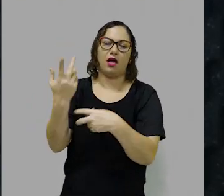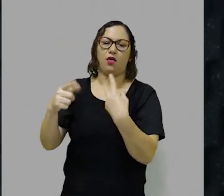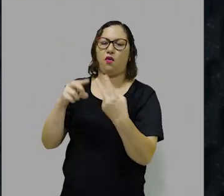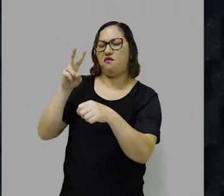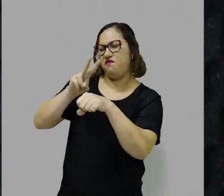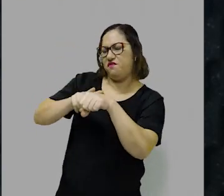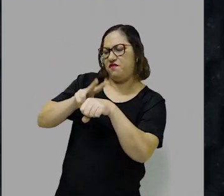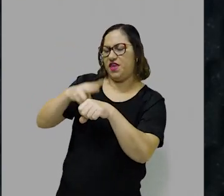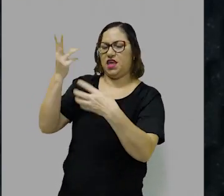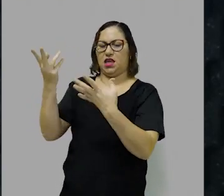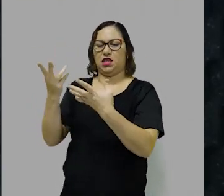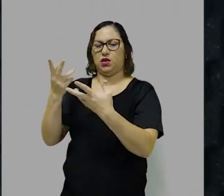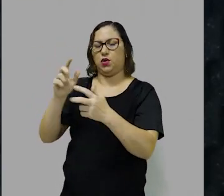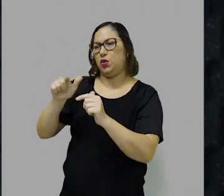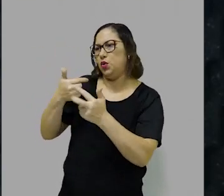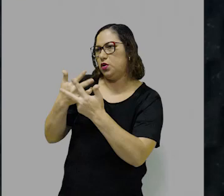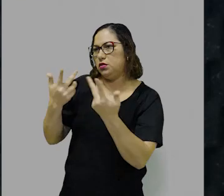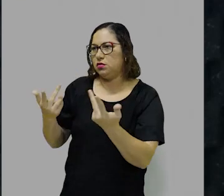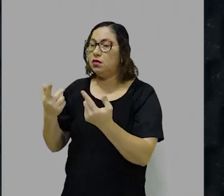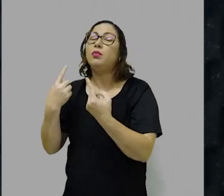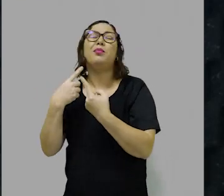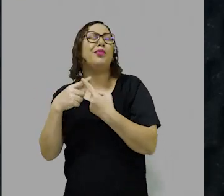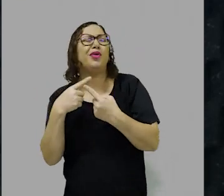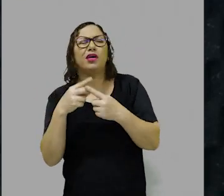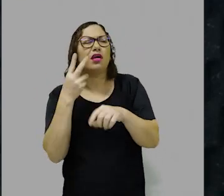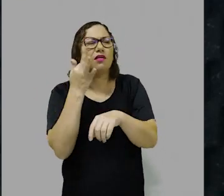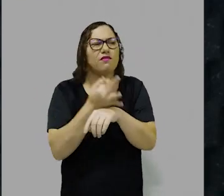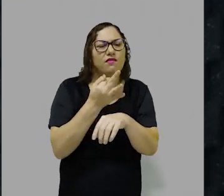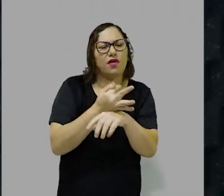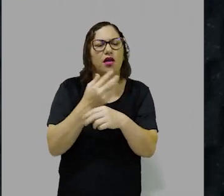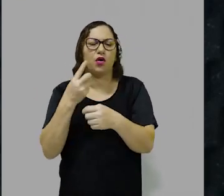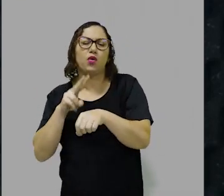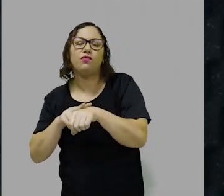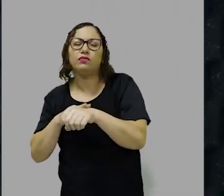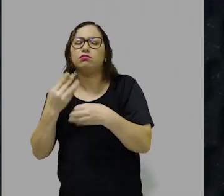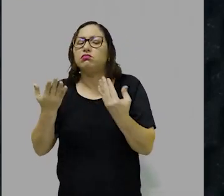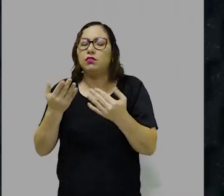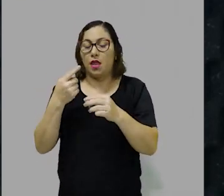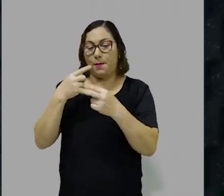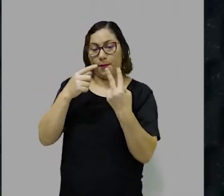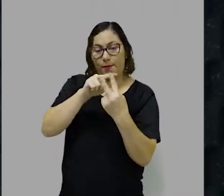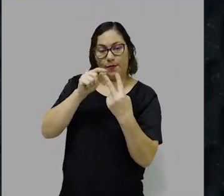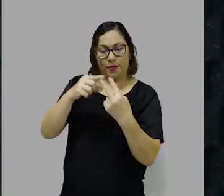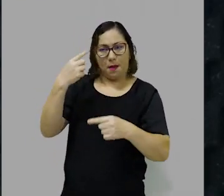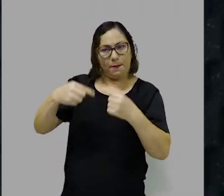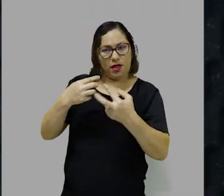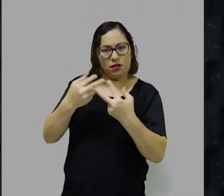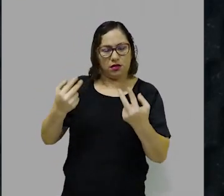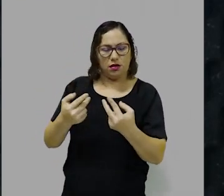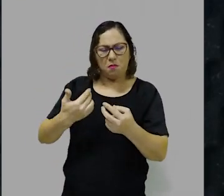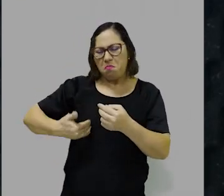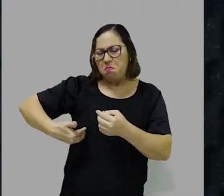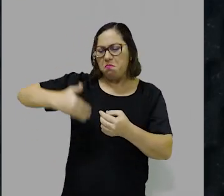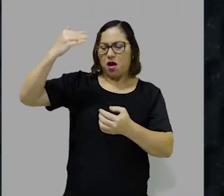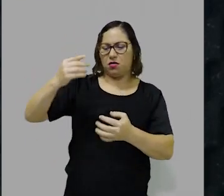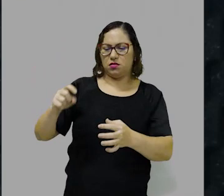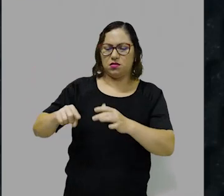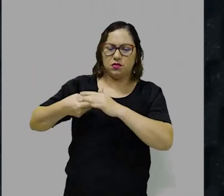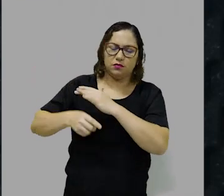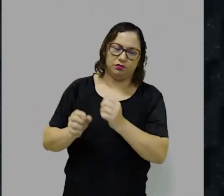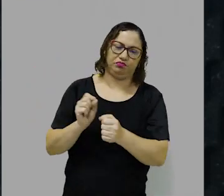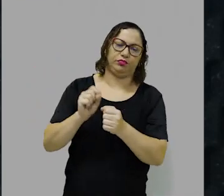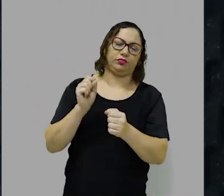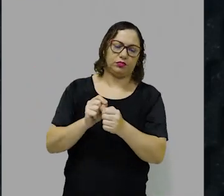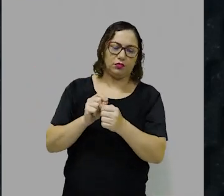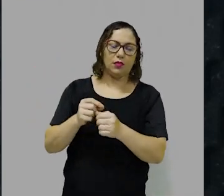Por que o senhor falou de ferro e vidro? Porque esses dois materiais foram os materiais mais produzidos na indústria no final